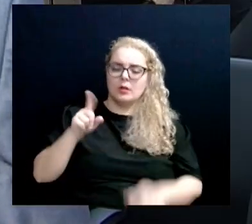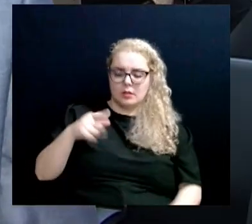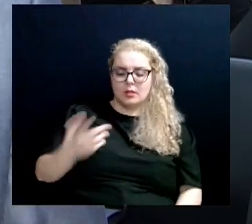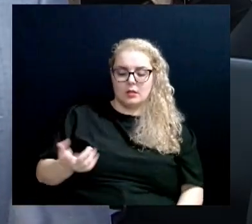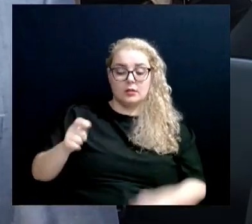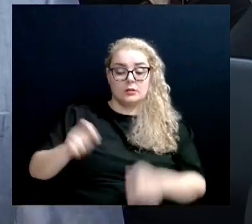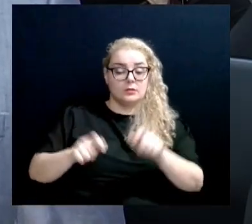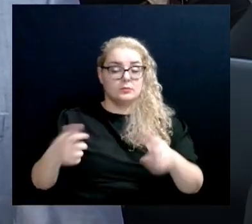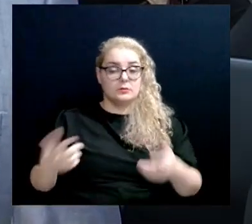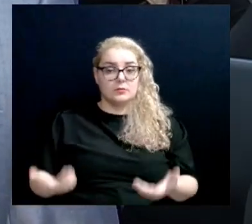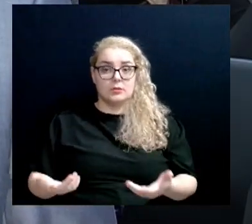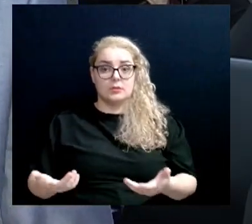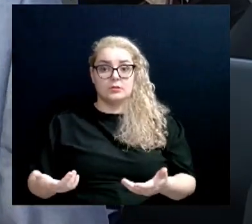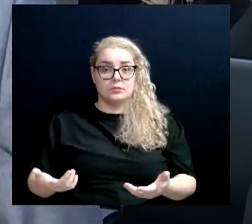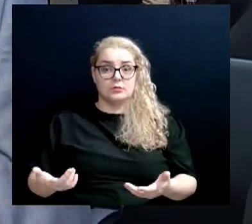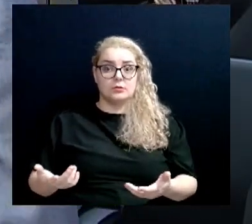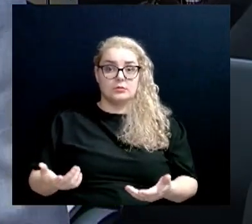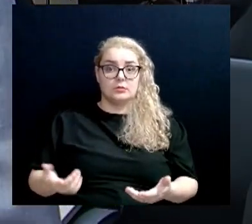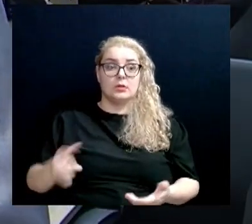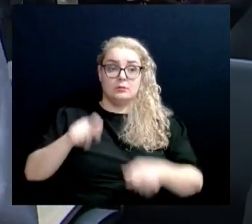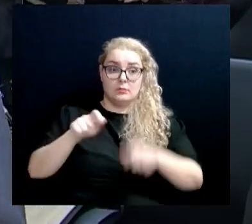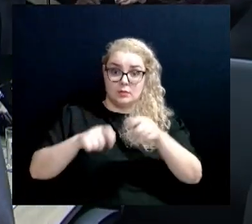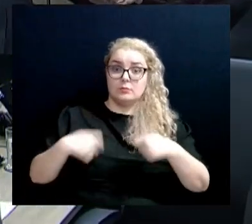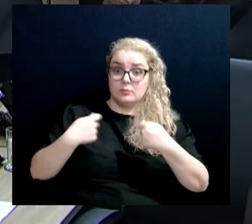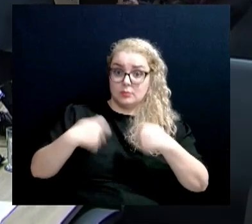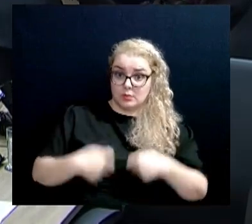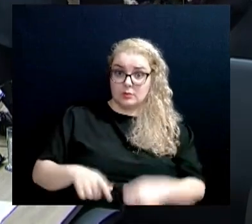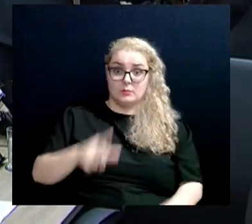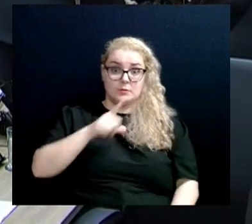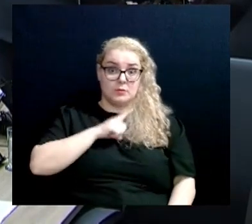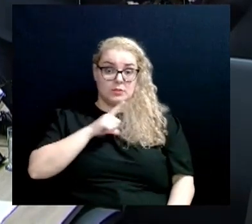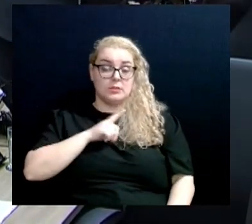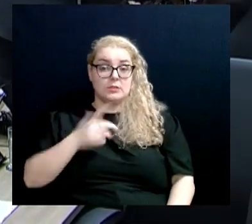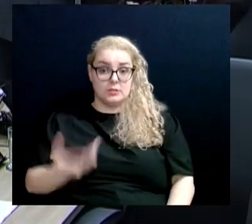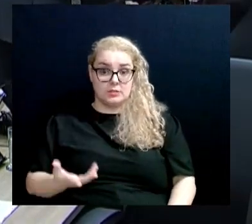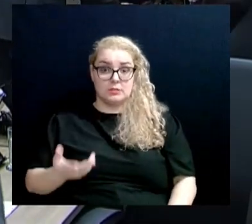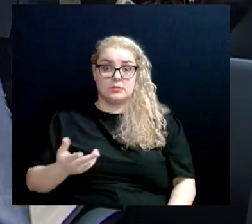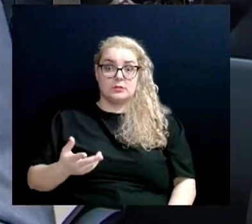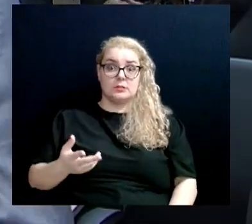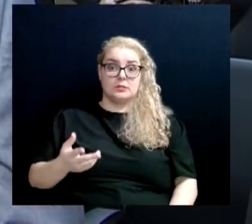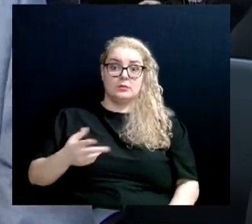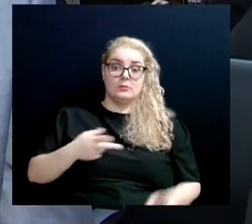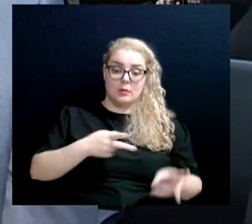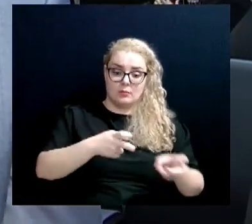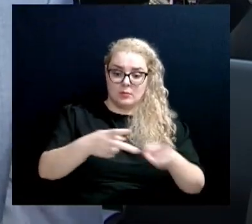pessoas são pessoas que precisam ter uma visão